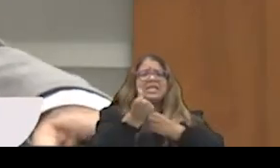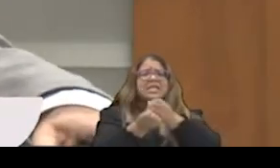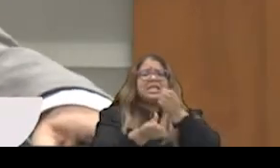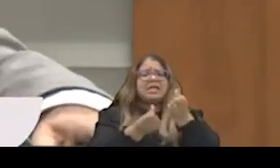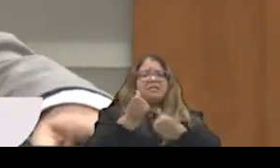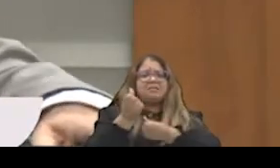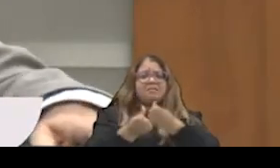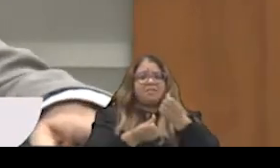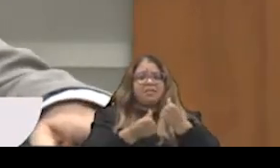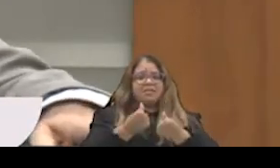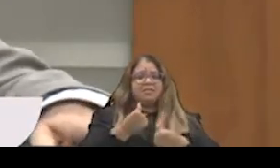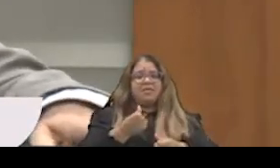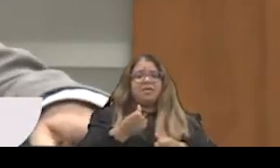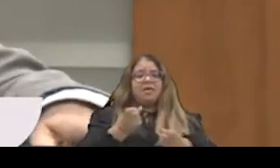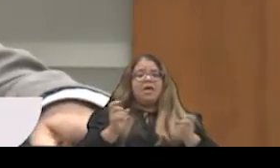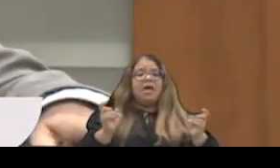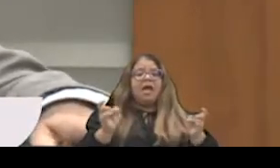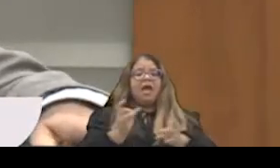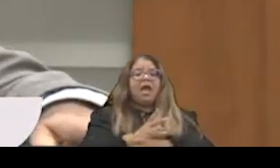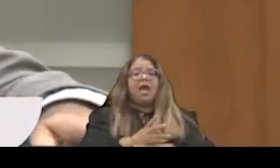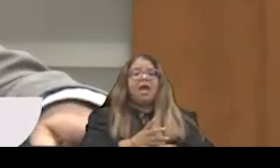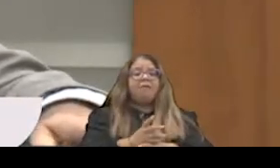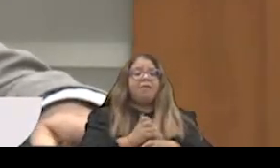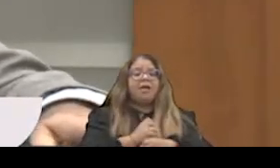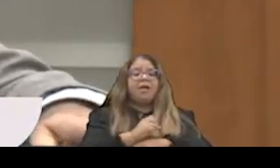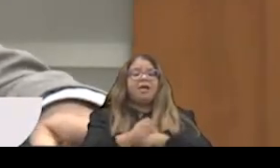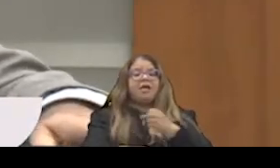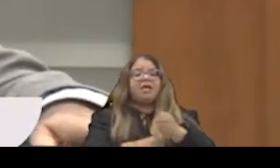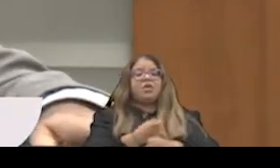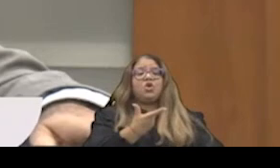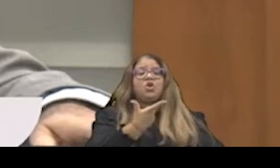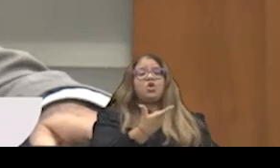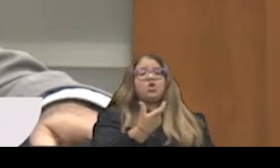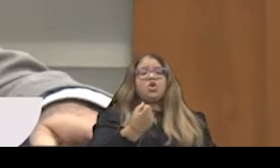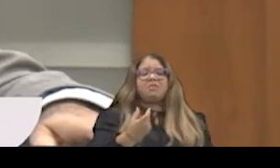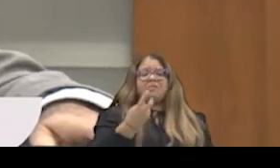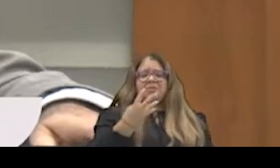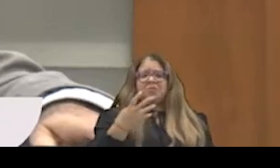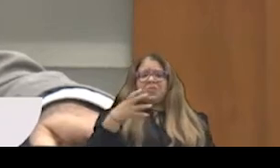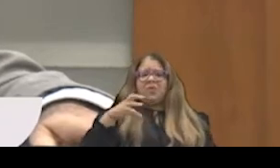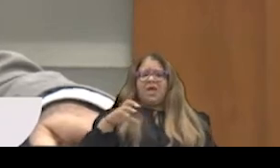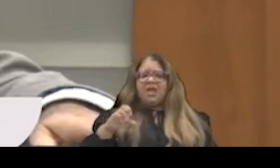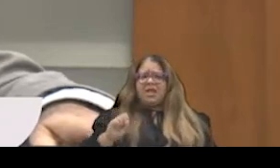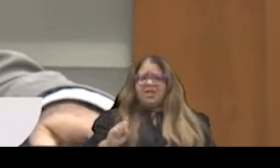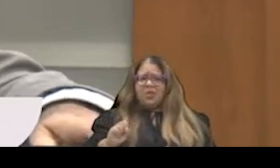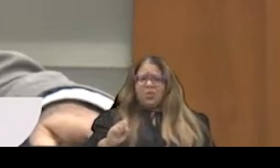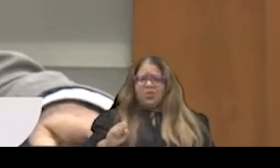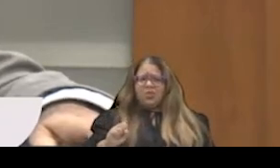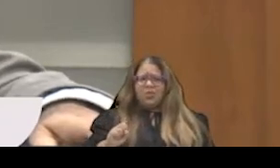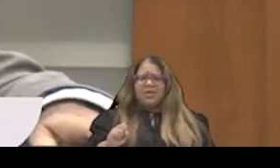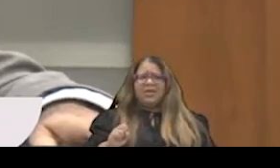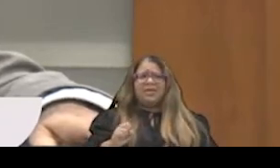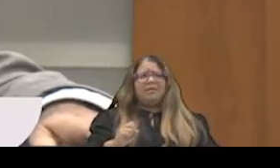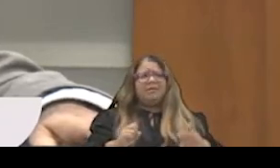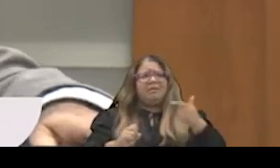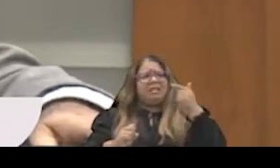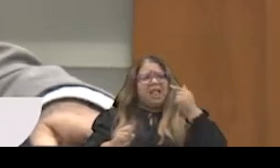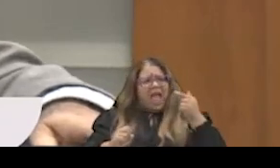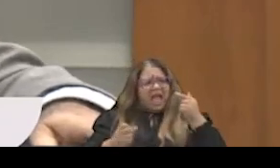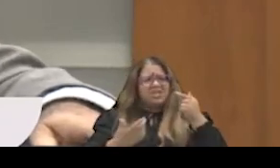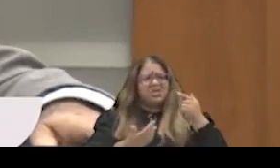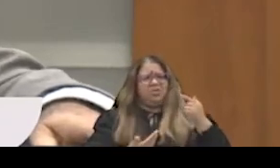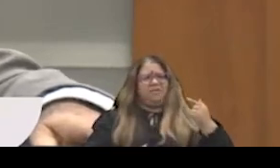de 2048 portanto elas atravessarão sete governos